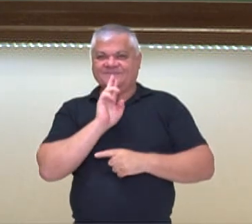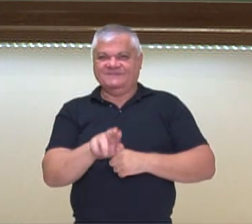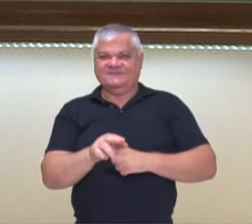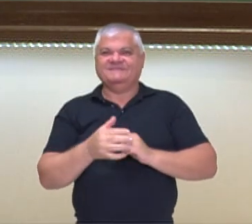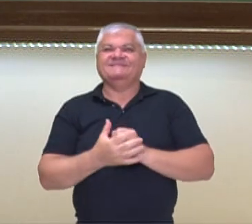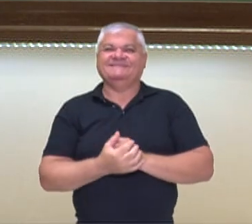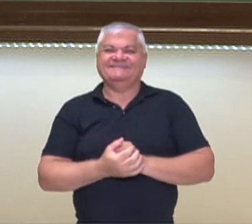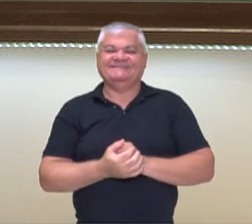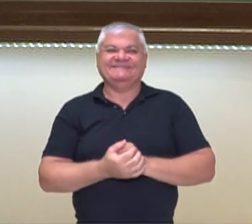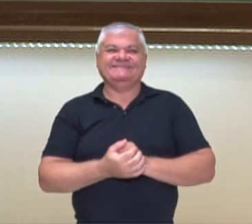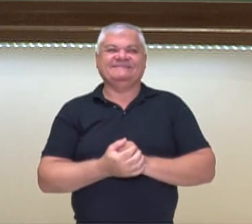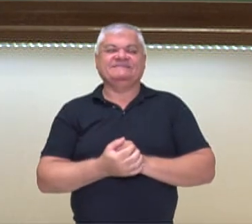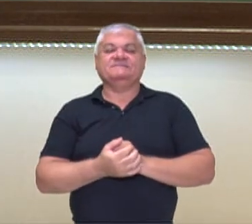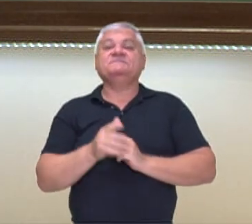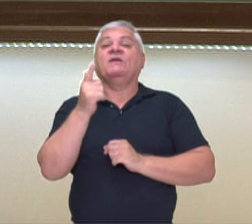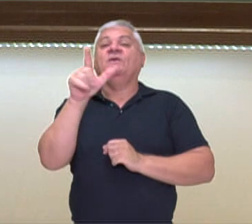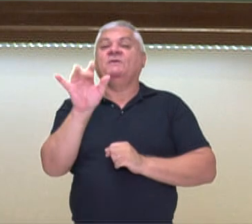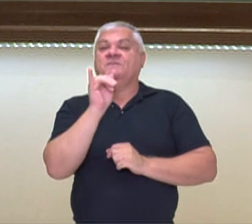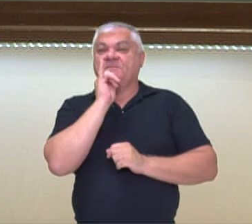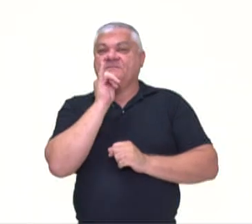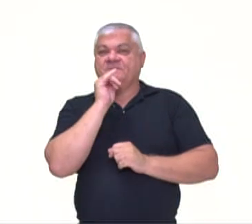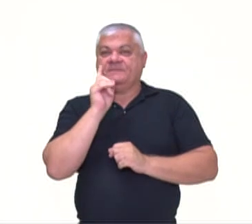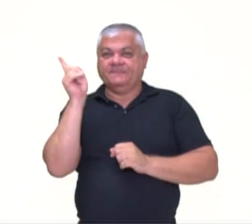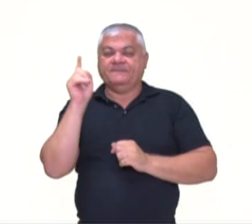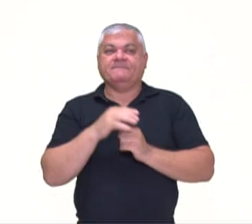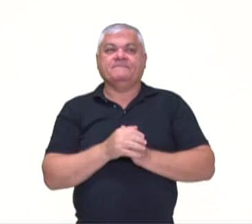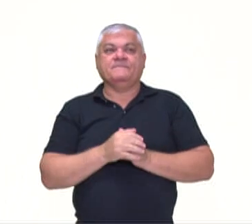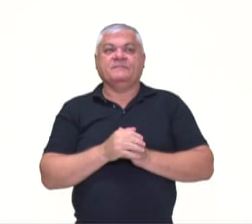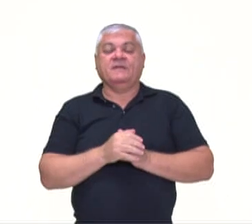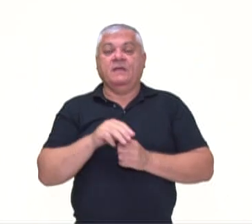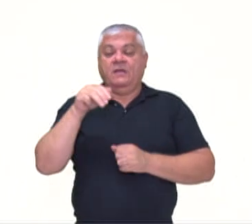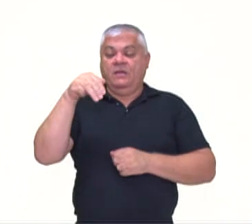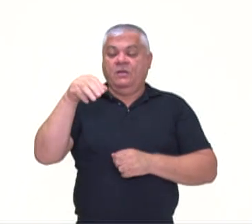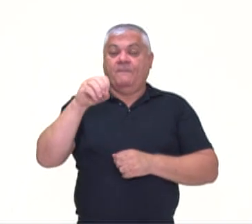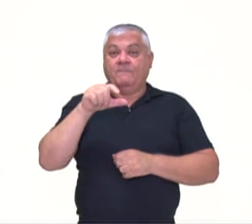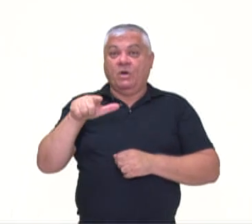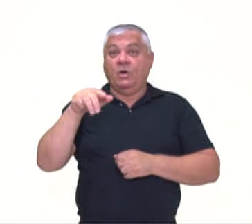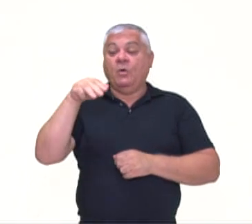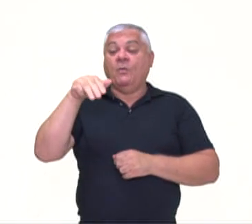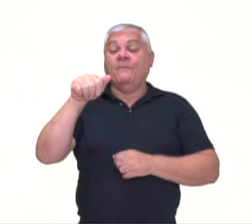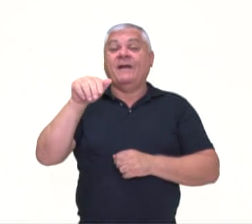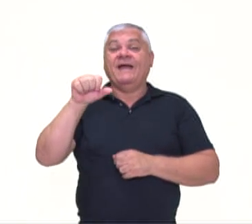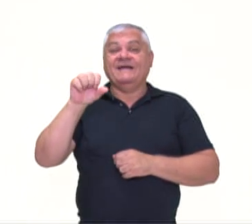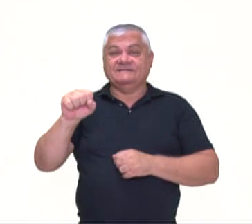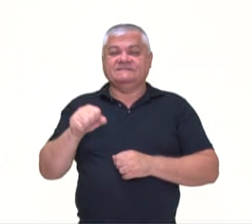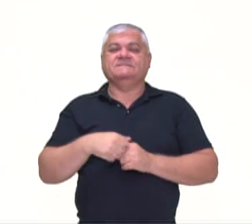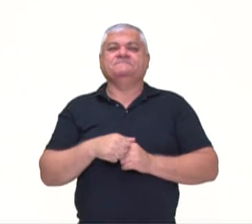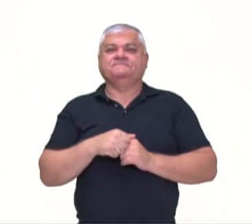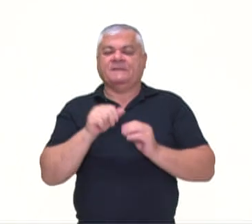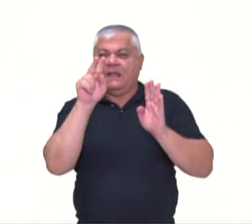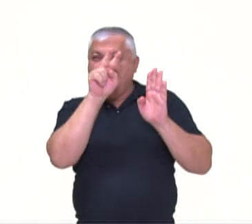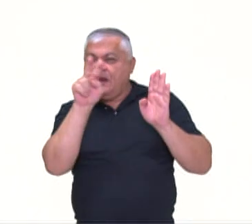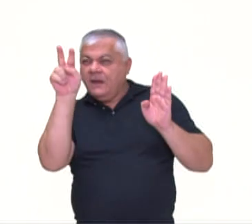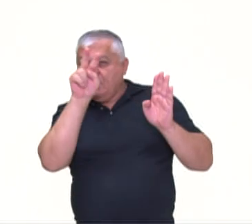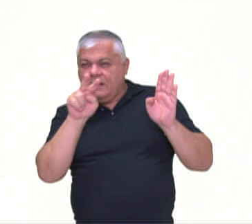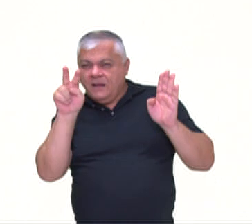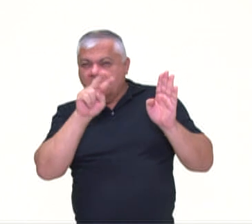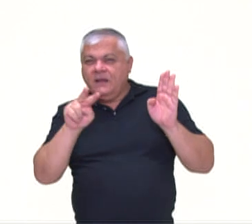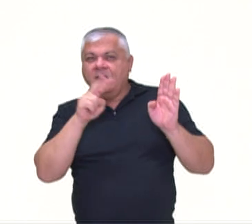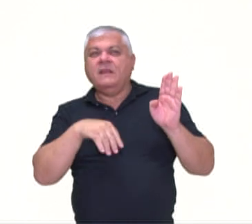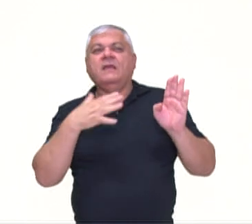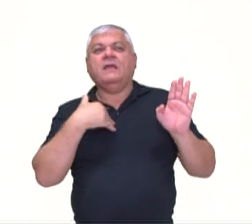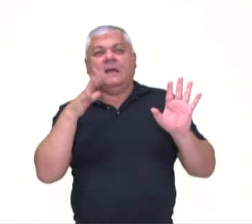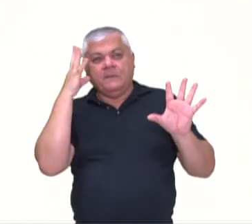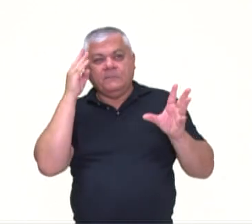lá, outro exemplo resolvido. Aqui é a relação mol-massa. Então, nós temos aqui o enunciado da questão, que nos fala a